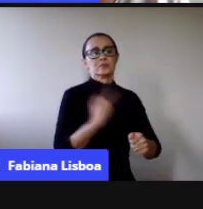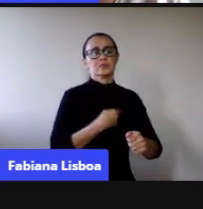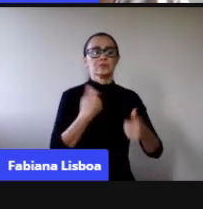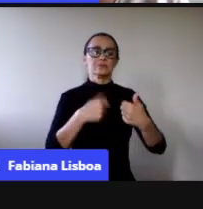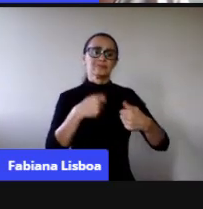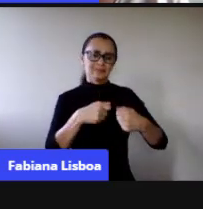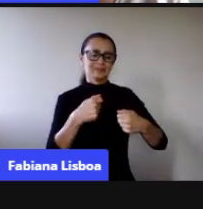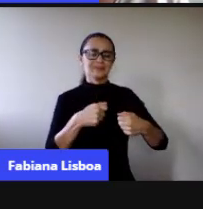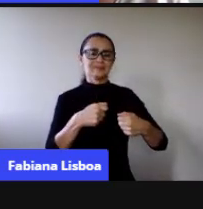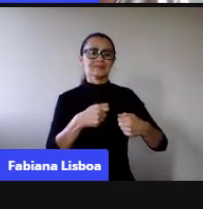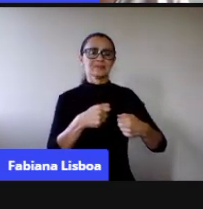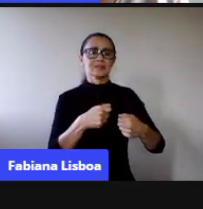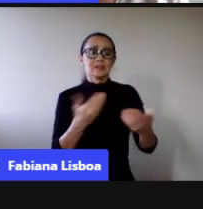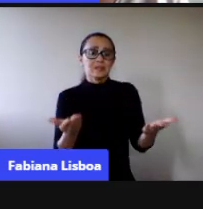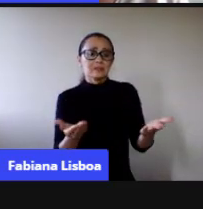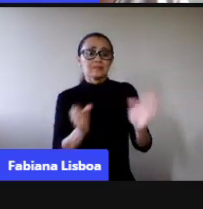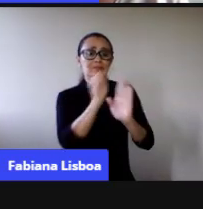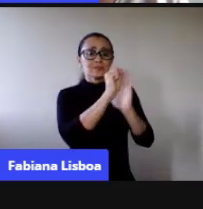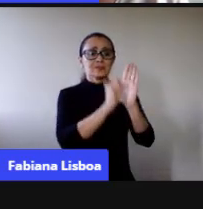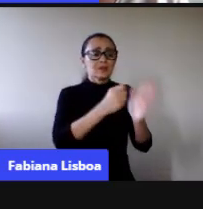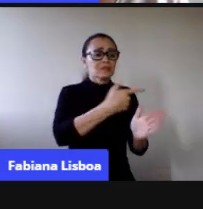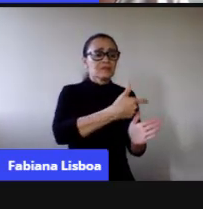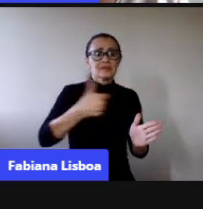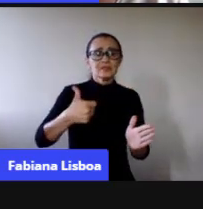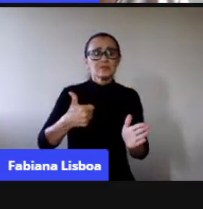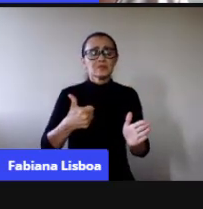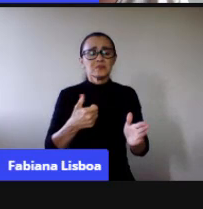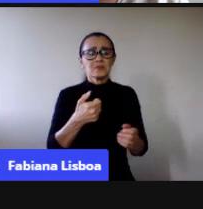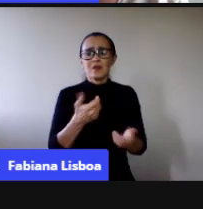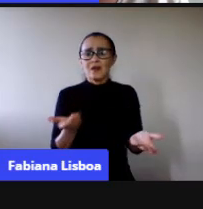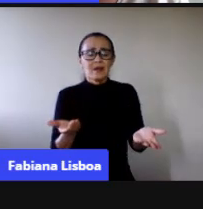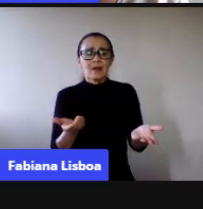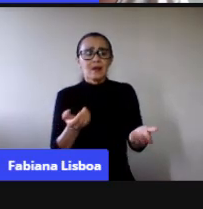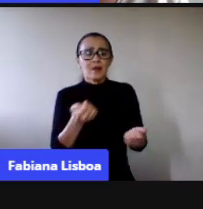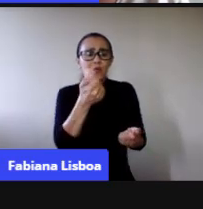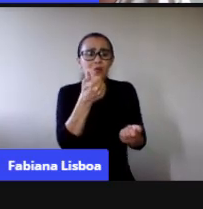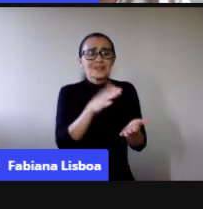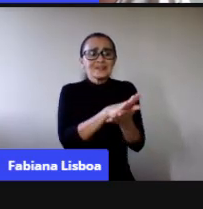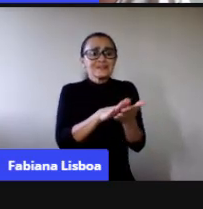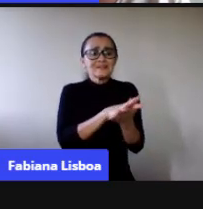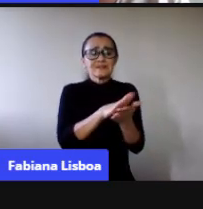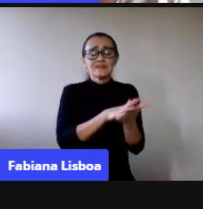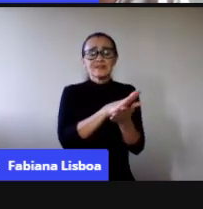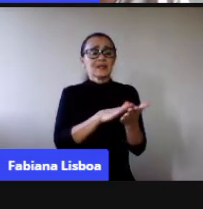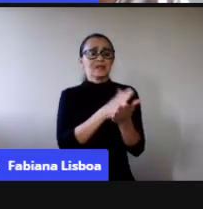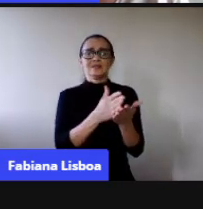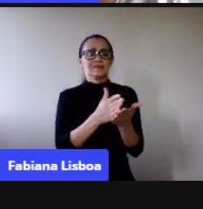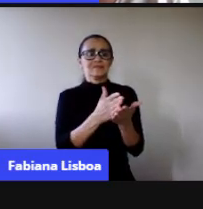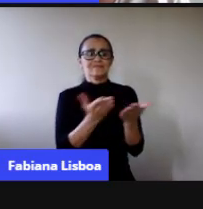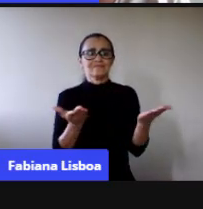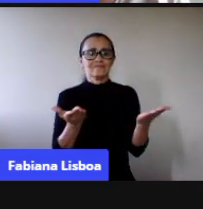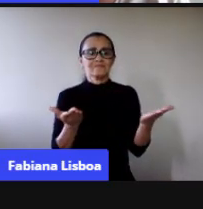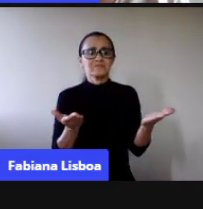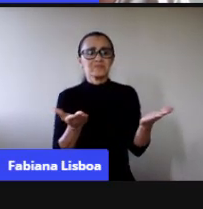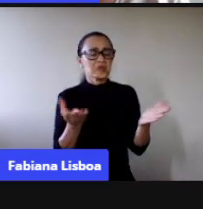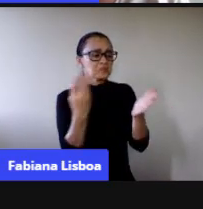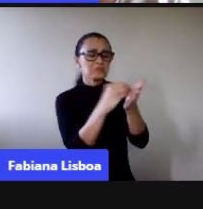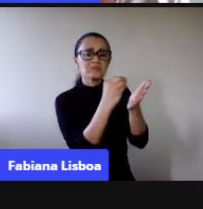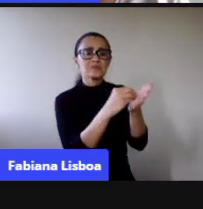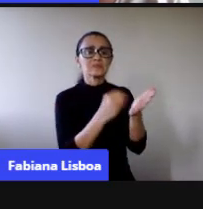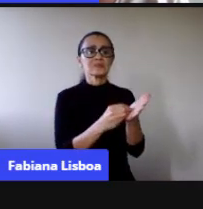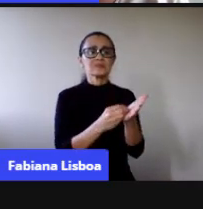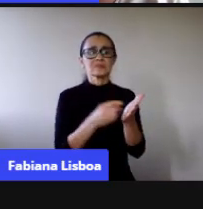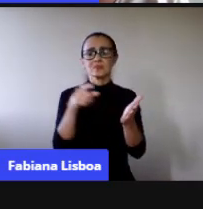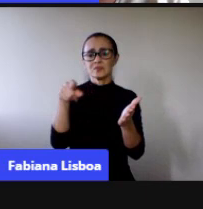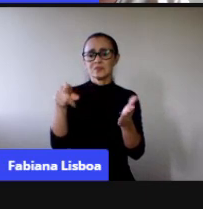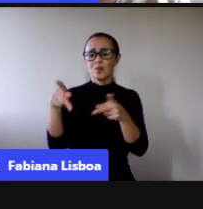que em pleno século XXI não há nada ou quase nada na história oficial do Brasil sobre os povos indígenas, e que o pouco